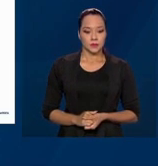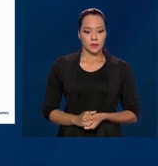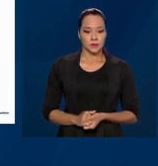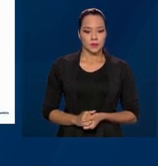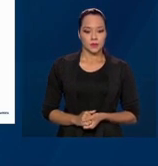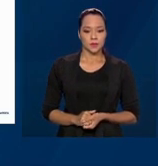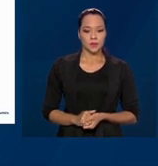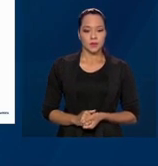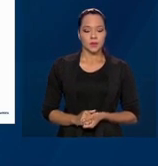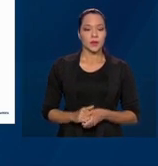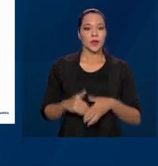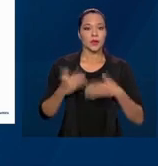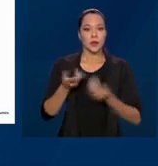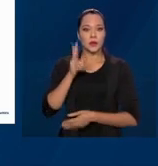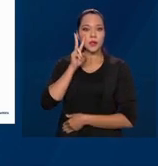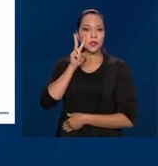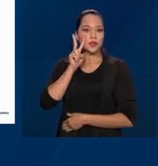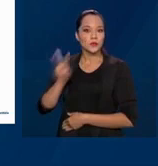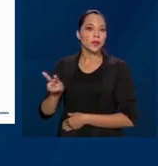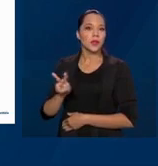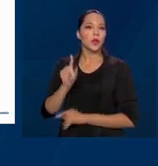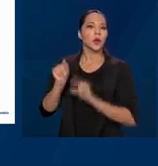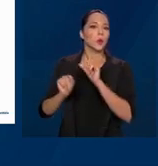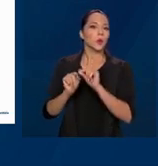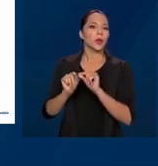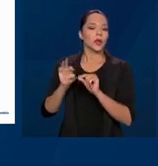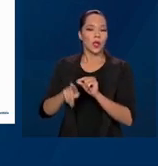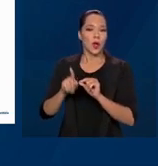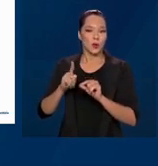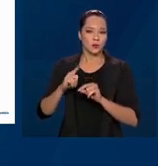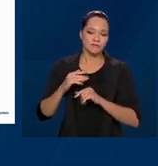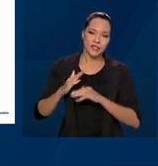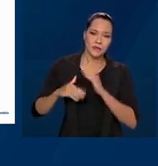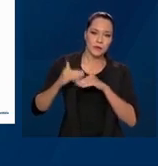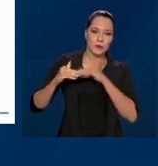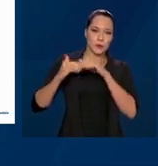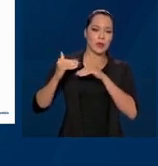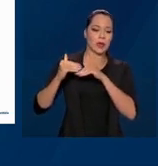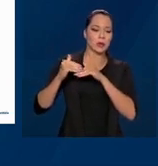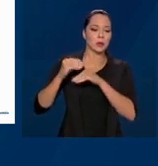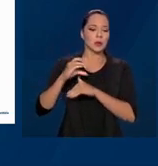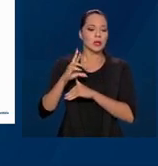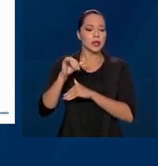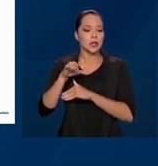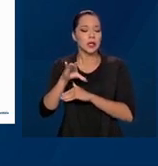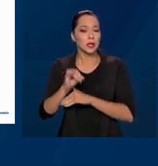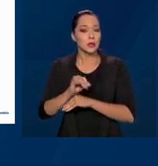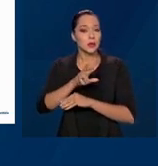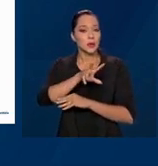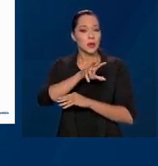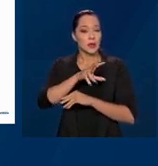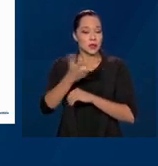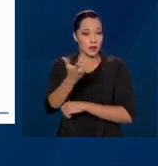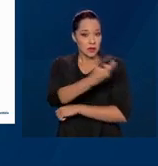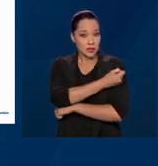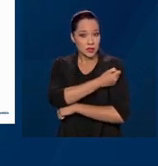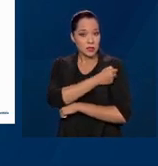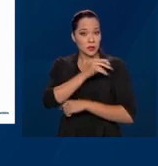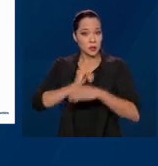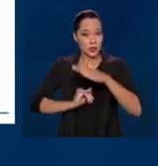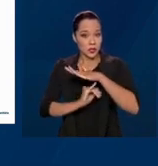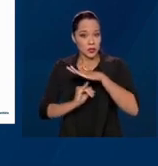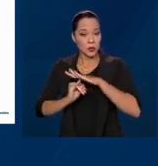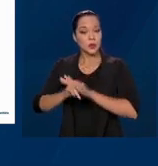Então, quando a gente olha o que foi o que a gente chama de desenvolvimento clínico da vacina do Instituto Butantan, a gente vê que